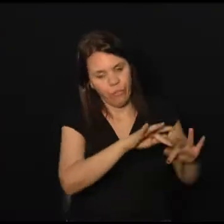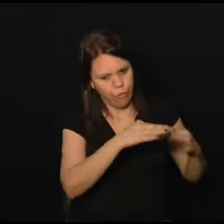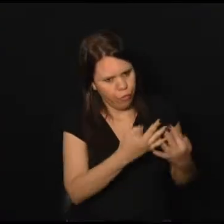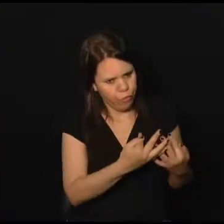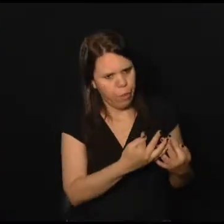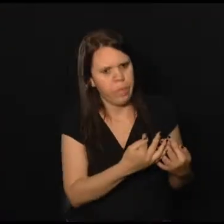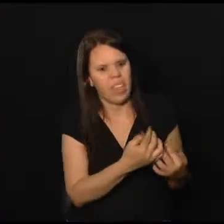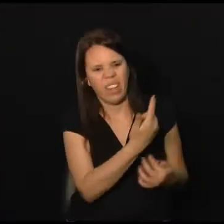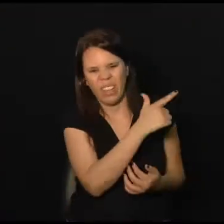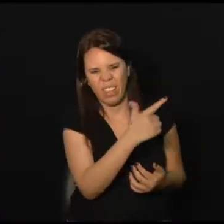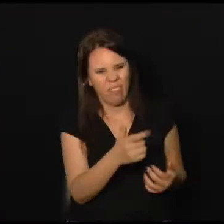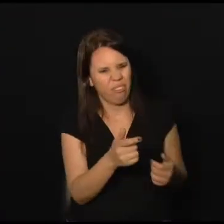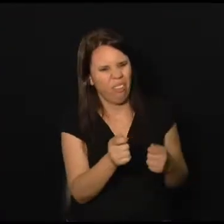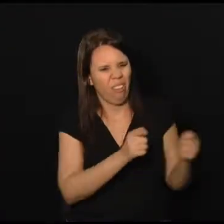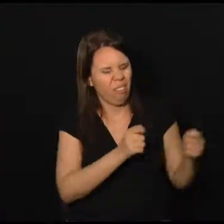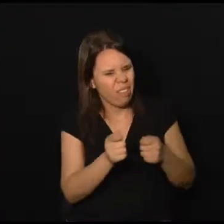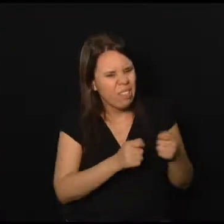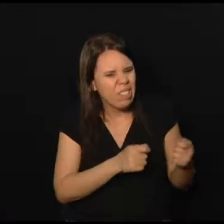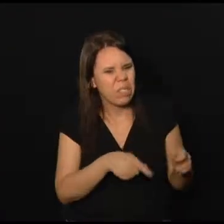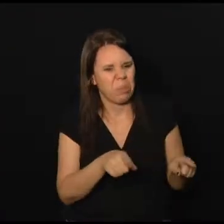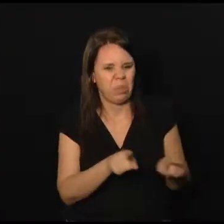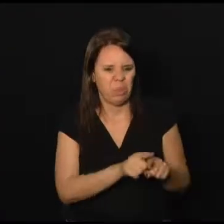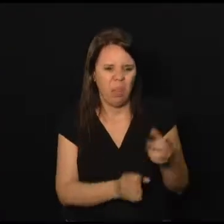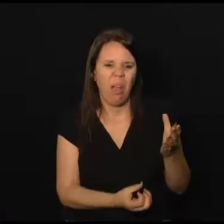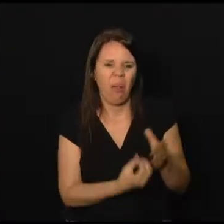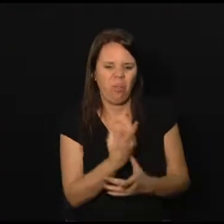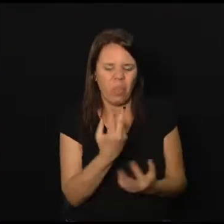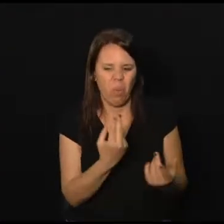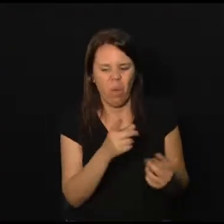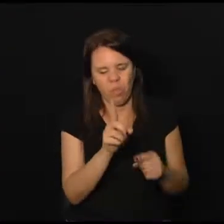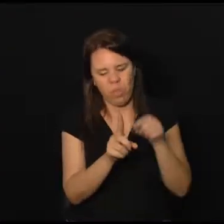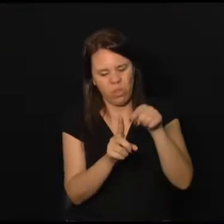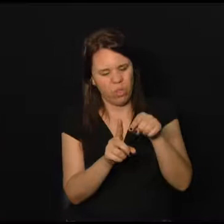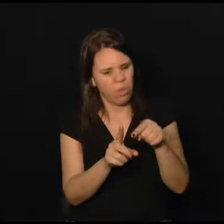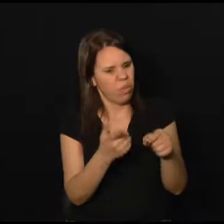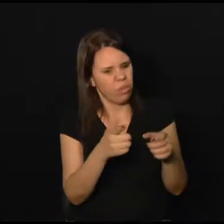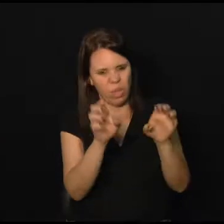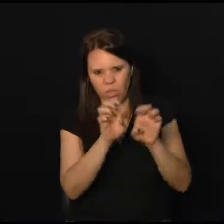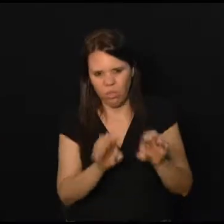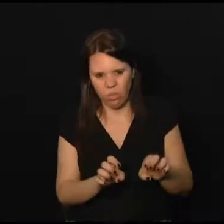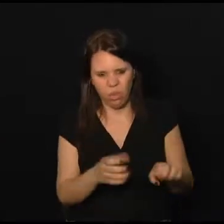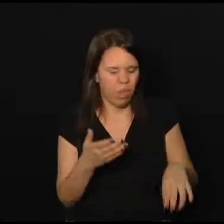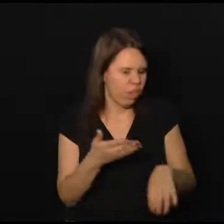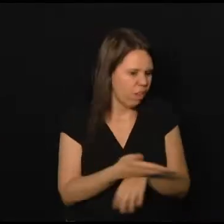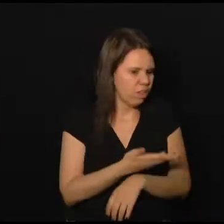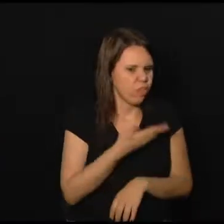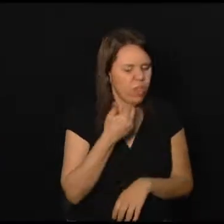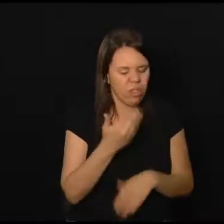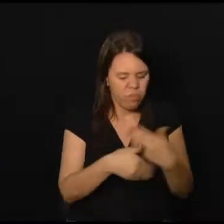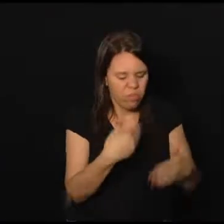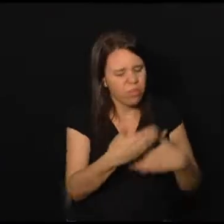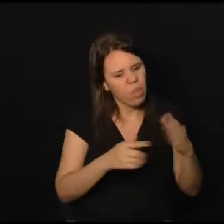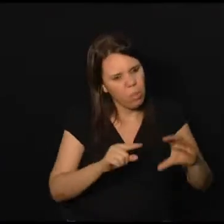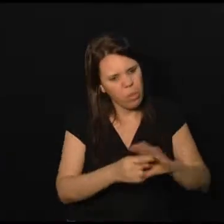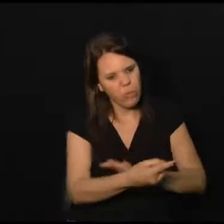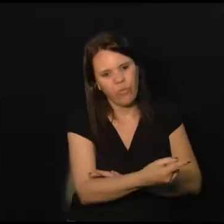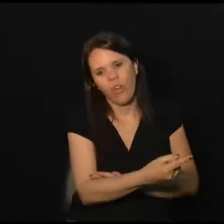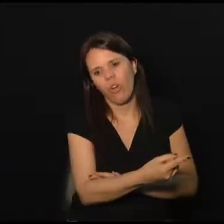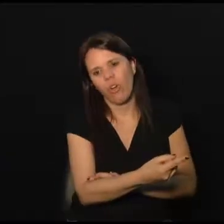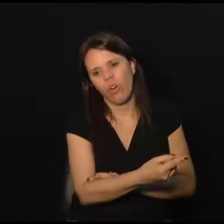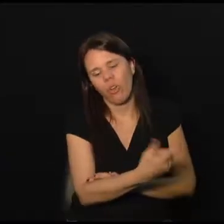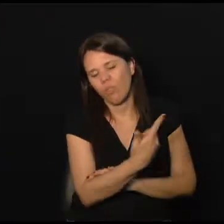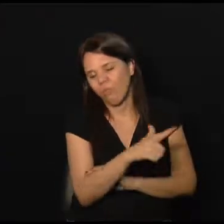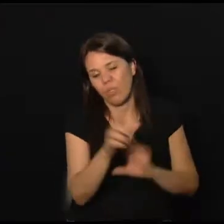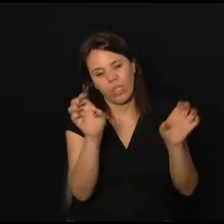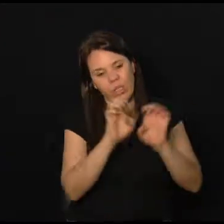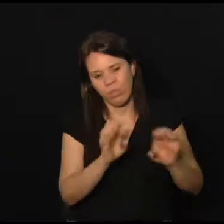de ter o dependente ter uma desestrutura e entrar nesse caminho cada vez mais. Né? Ele não tem uma